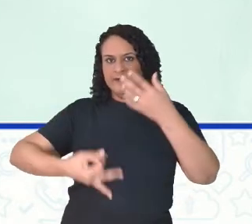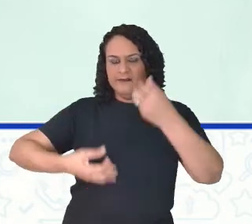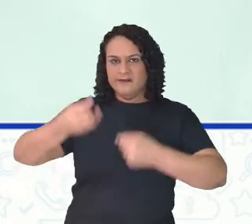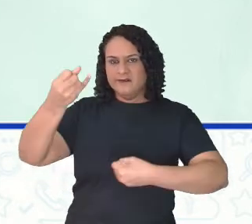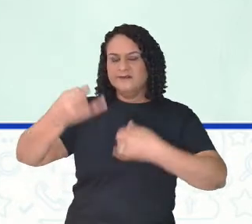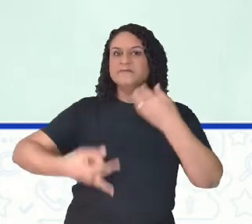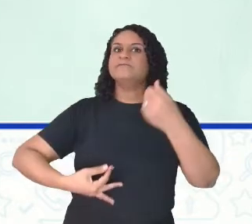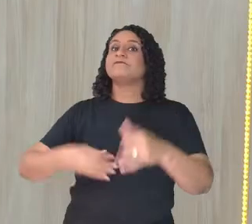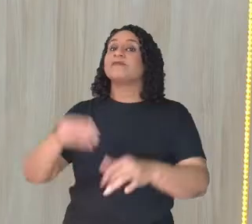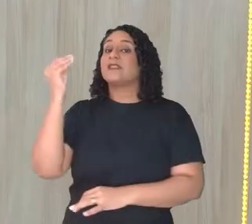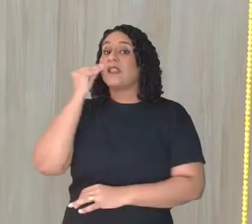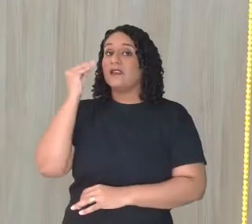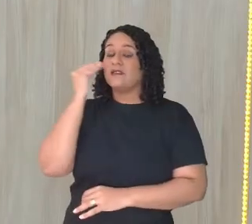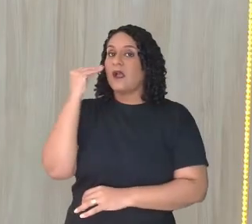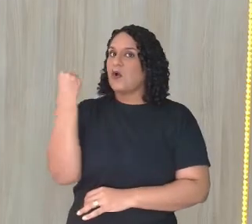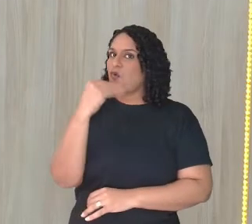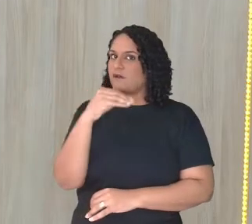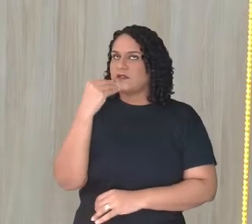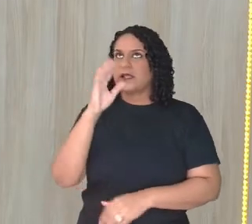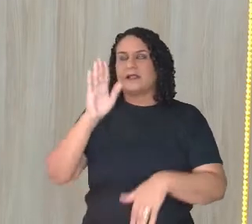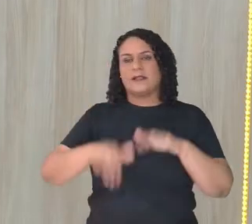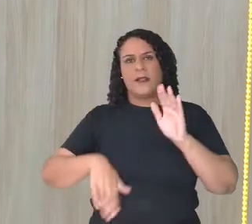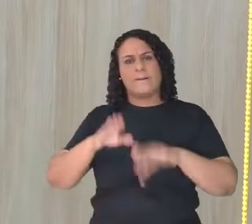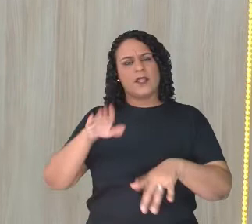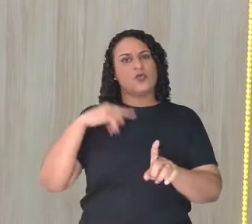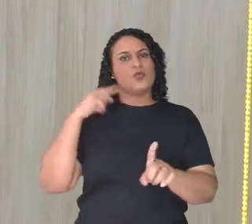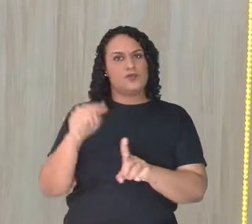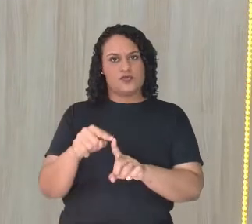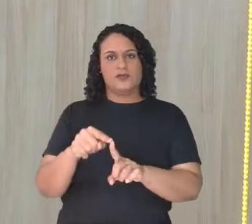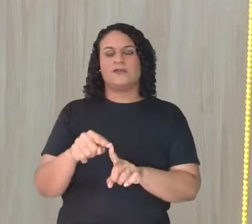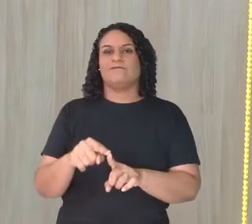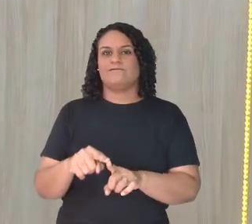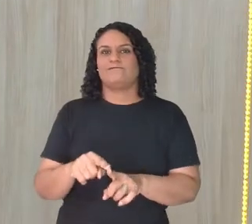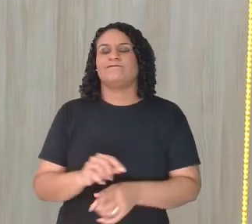explicações. É tentar convencer, dependendo do objetivo, tá